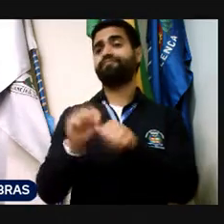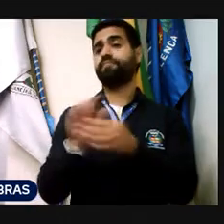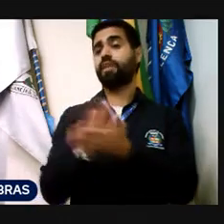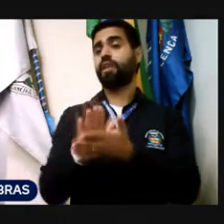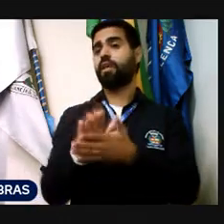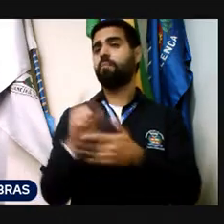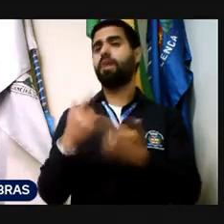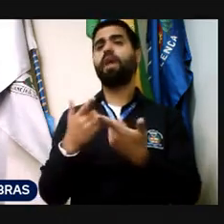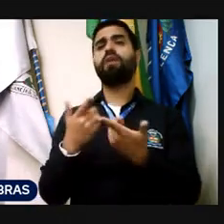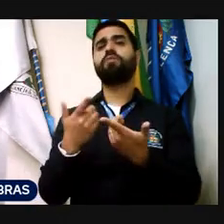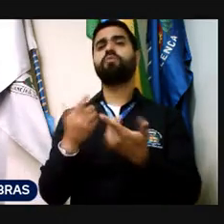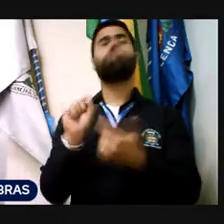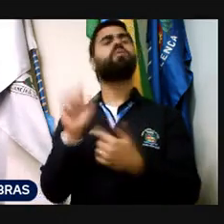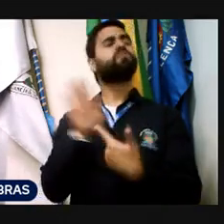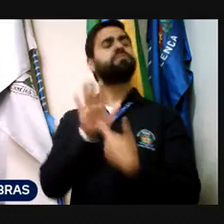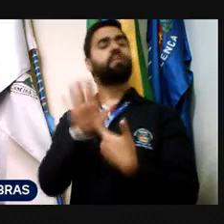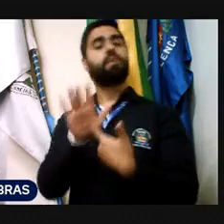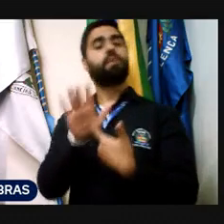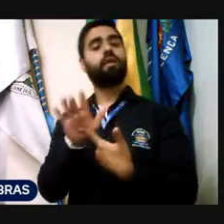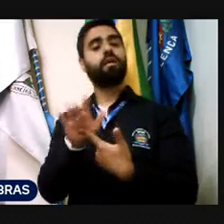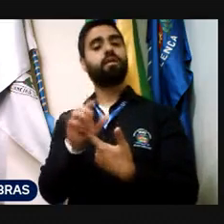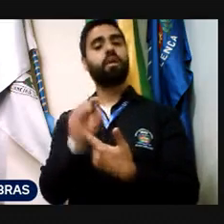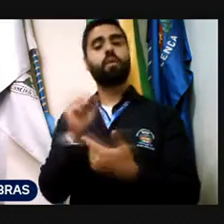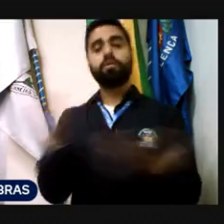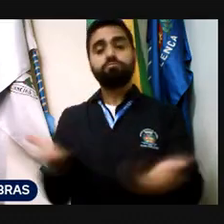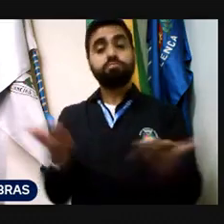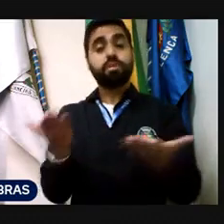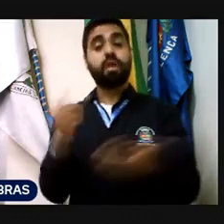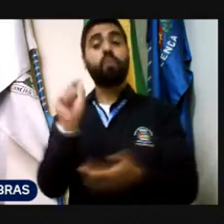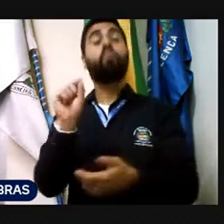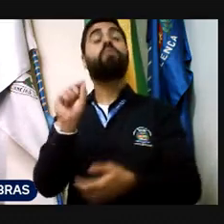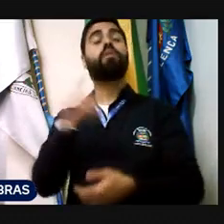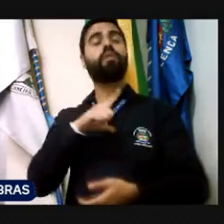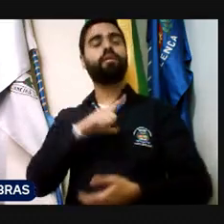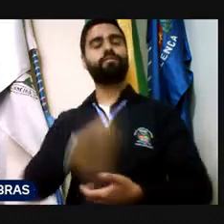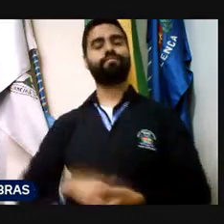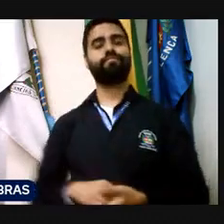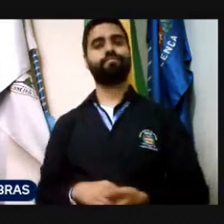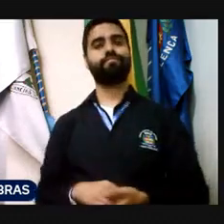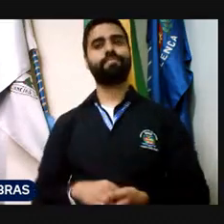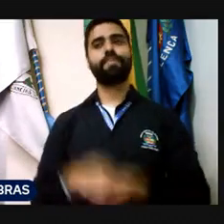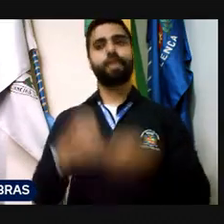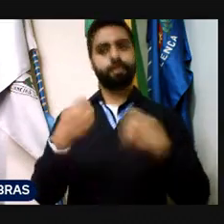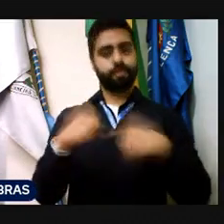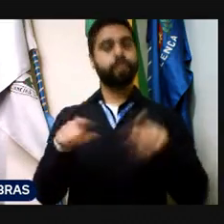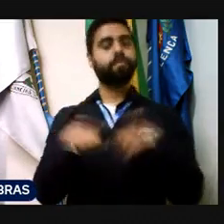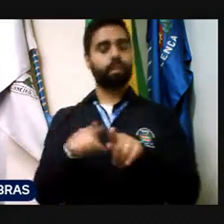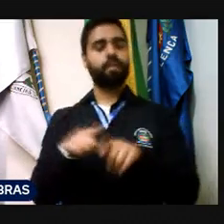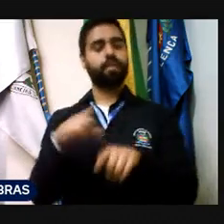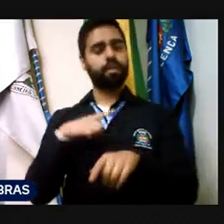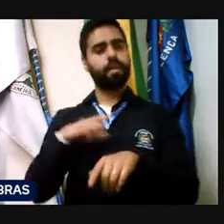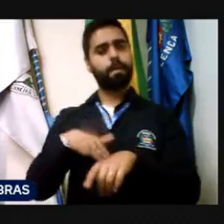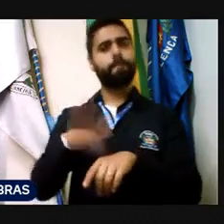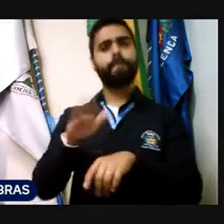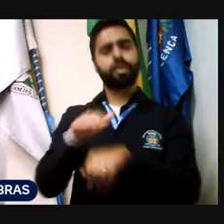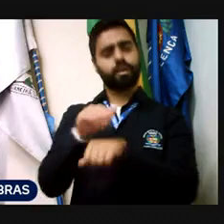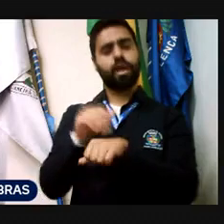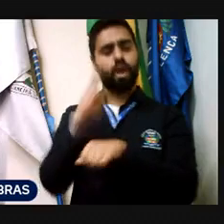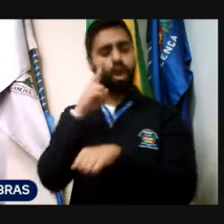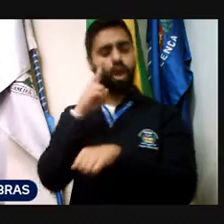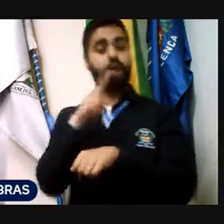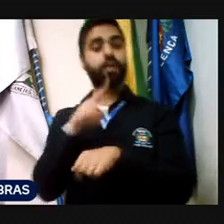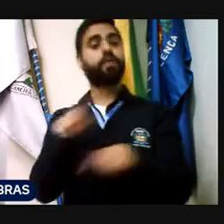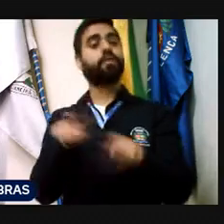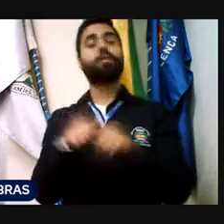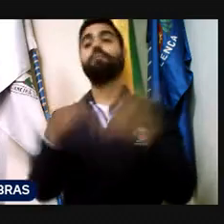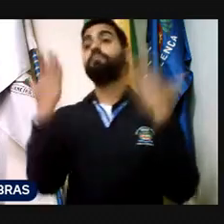para o nosso clube, para que ele faça, para que ele participe, qual o incentivo que nós estamos tendo? Então nós precisamos olhar isso daí com um pouco mais de carinho. Aí eu